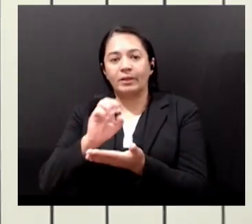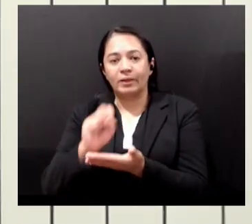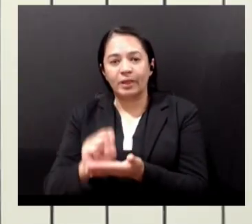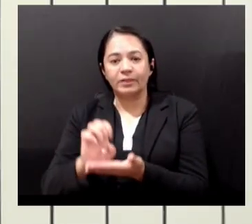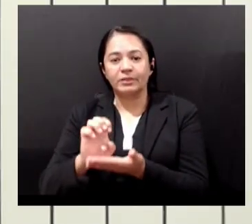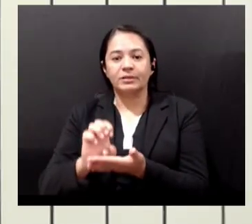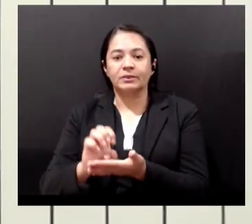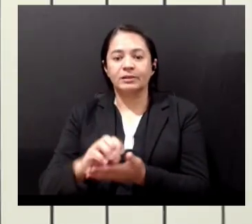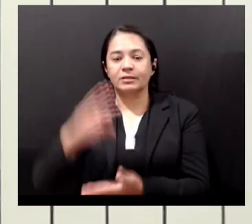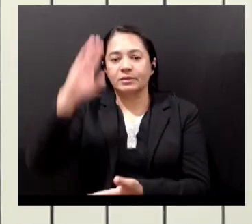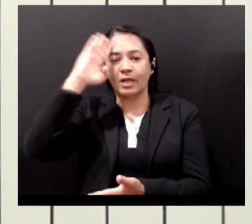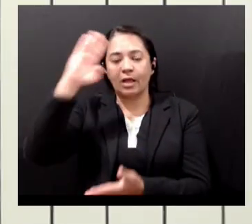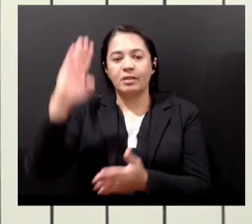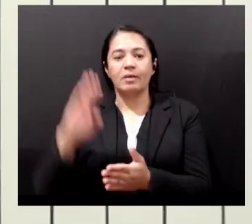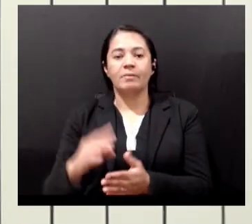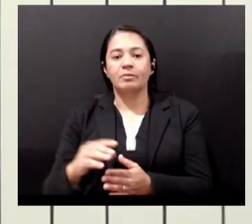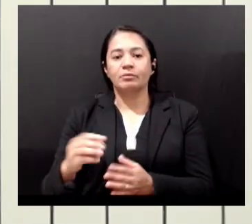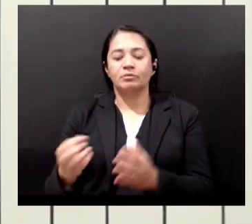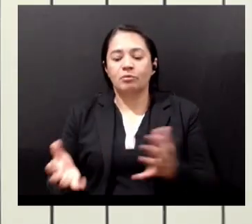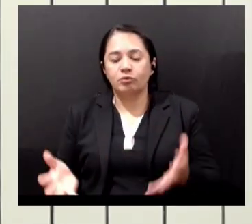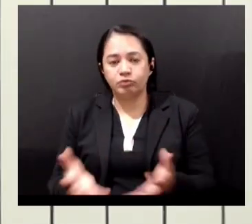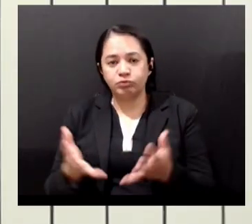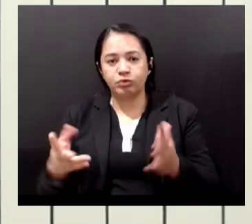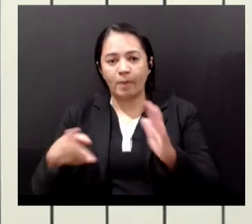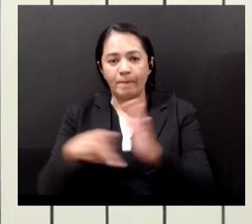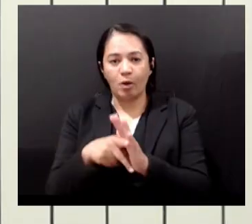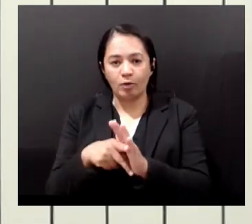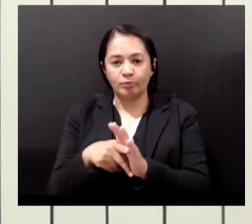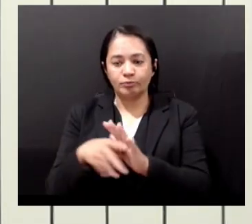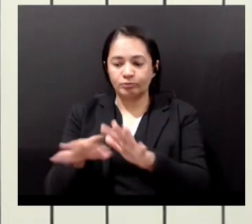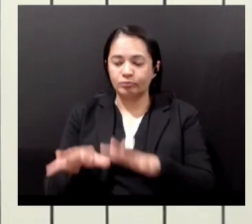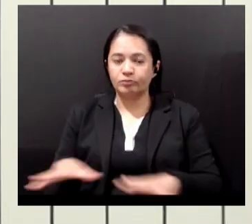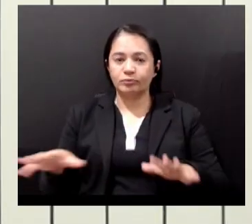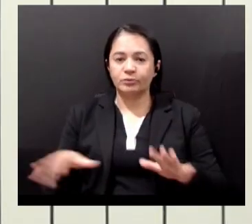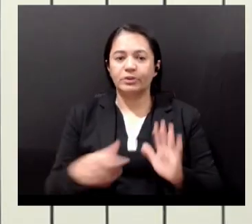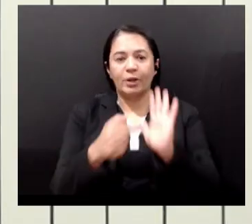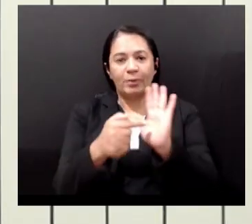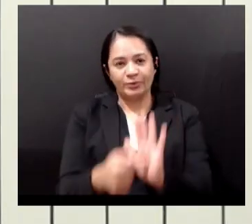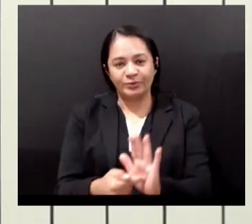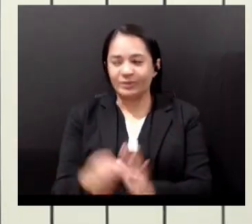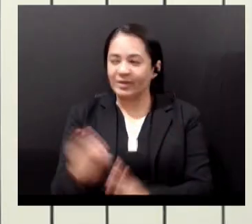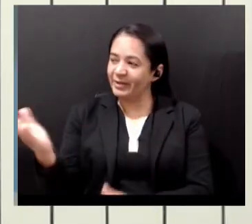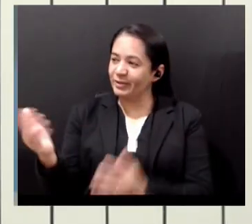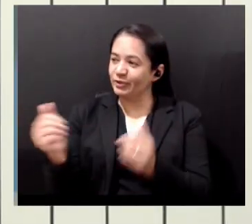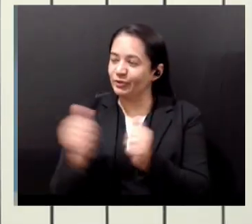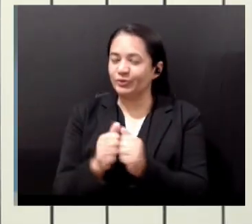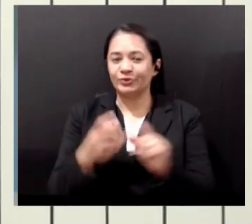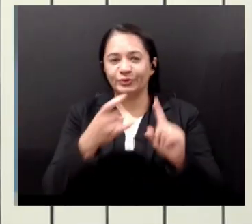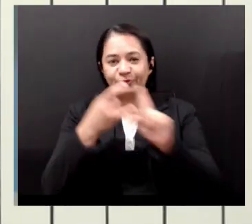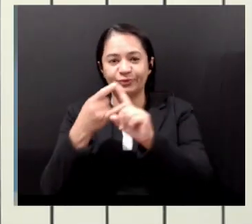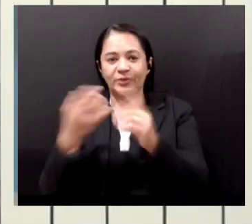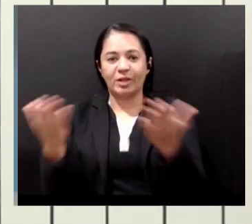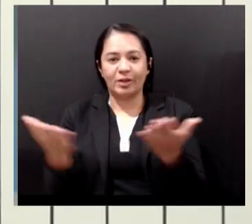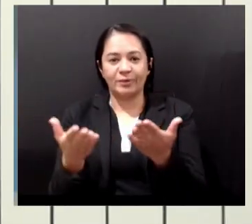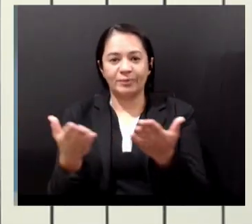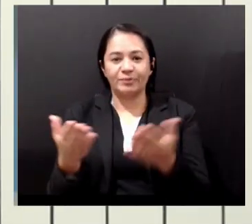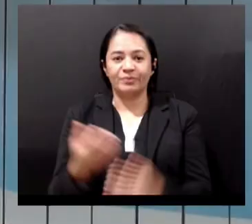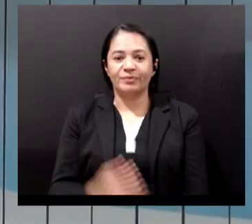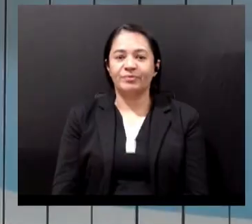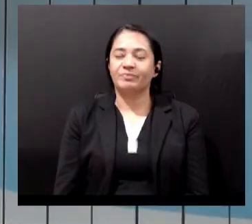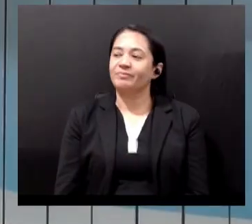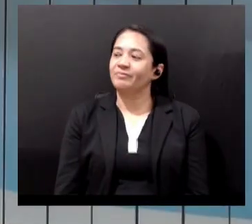sobre as principais contribuições aí desse estudo. É ele quem está na tela comigo